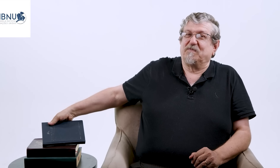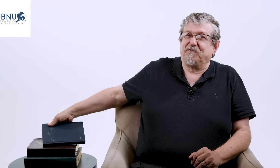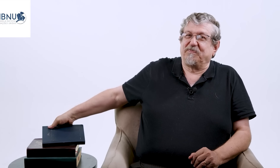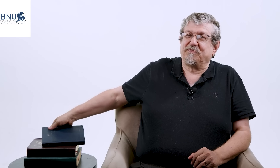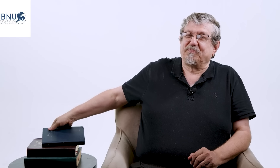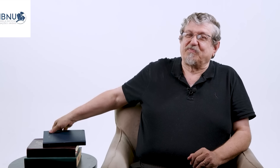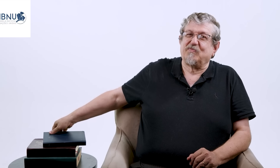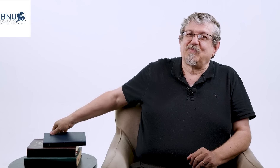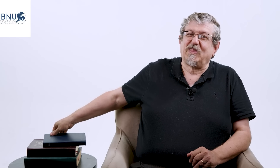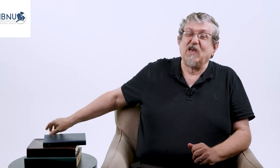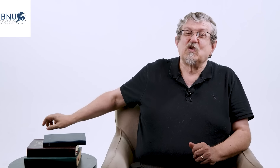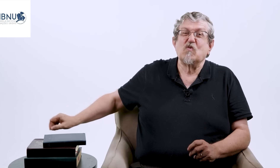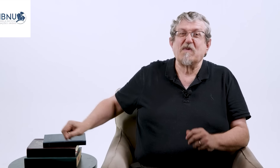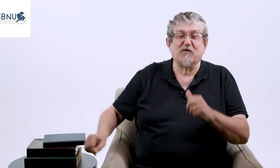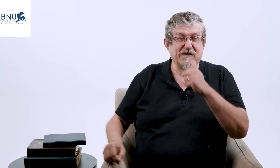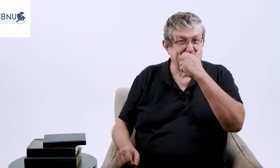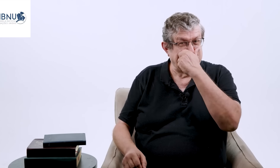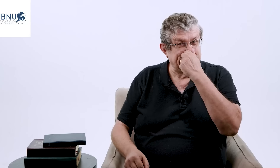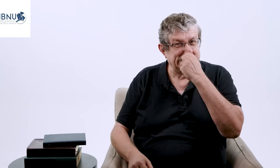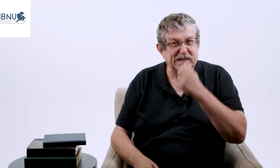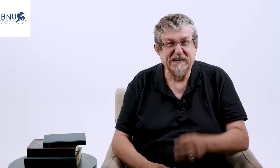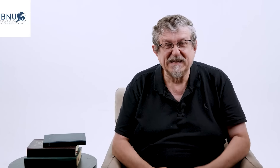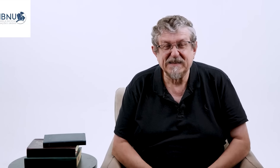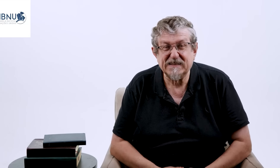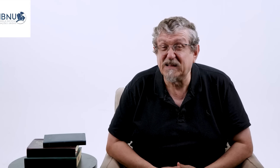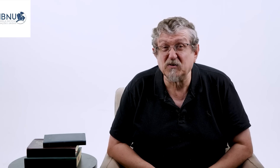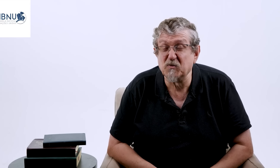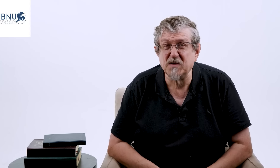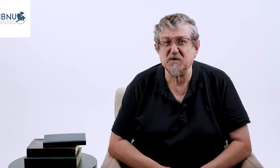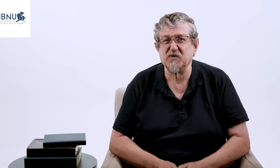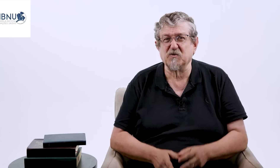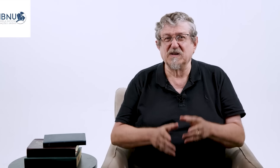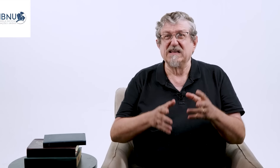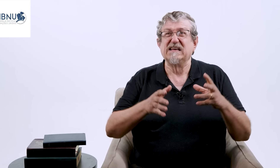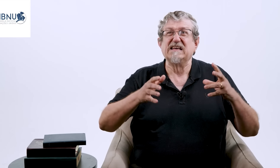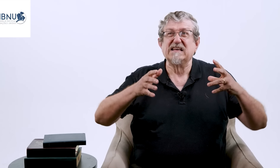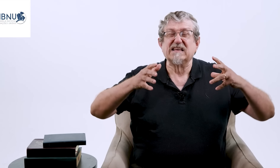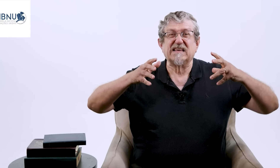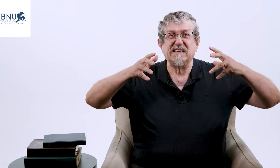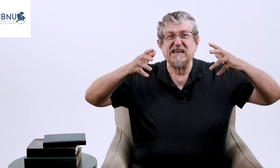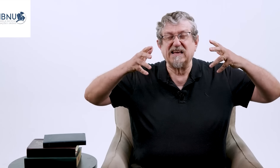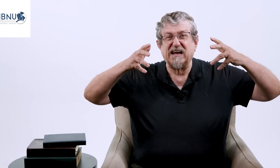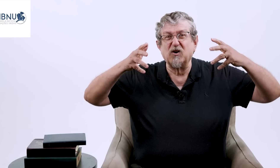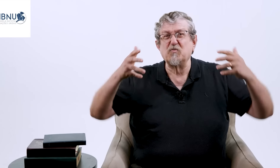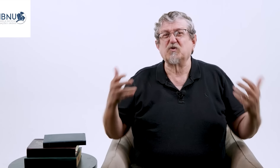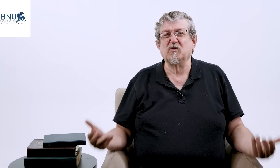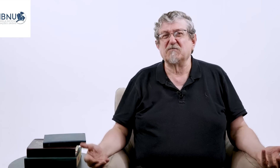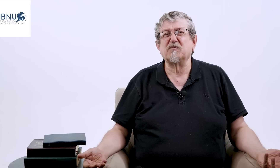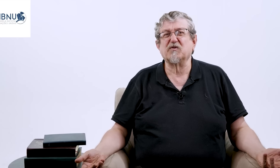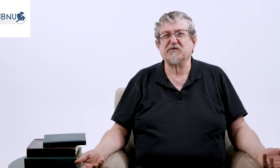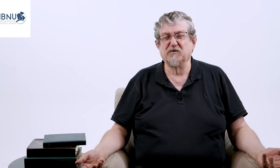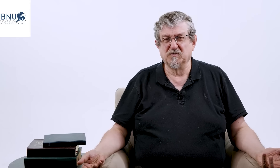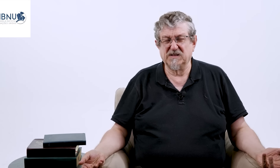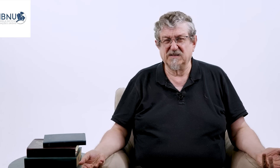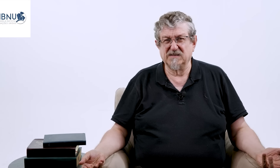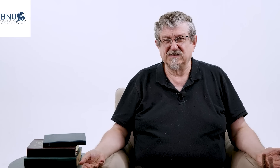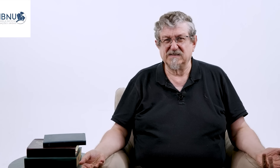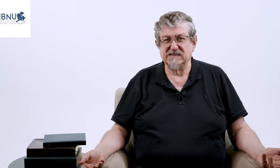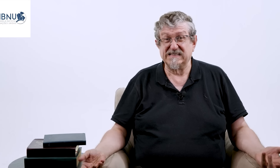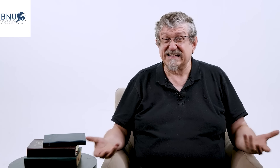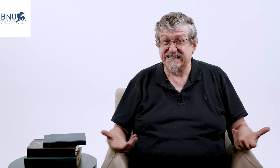permitiu que o mal vencesse. Deus não permitiu que a ruptura